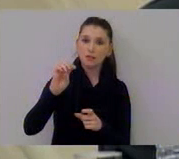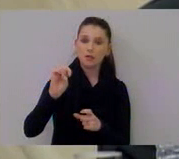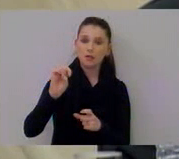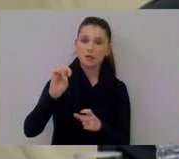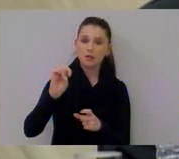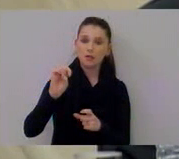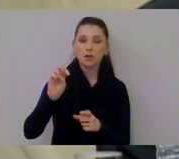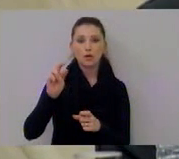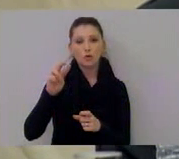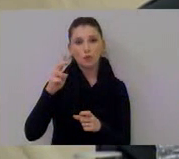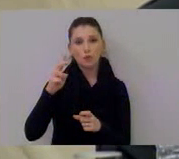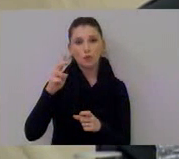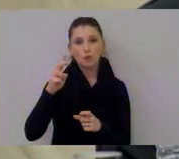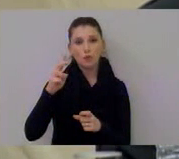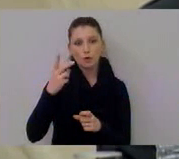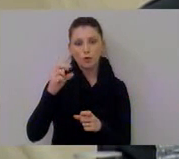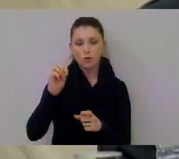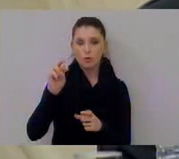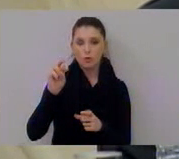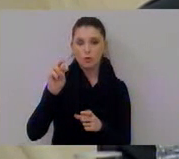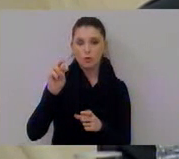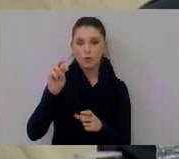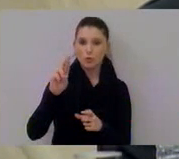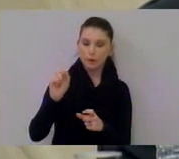mesmos. Indicação